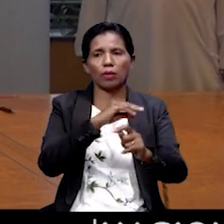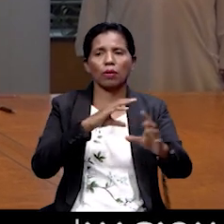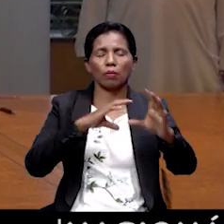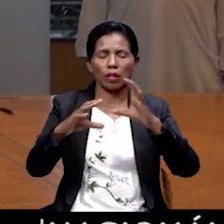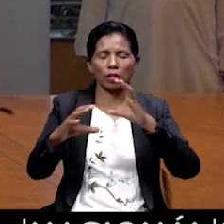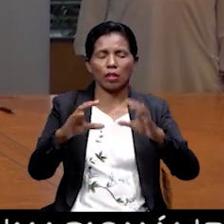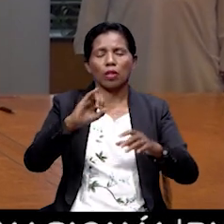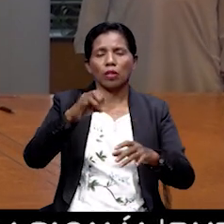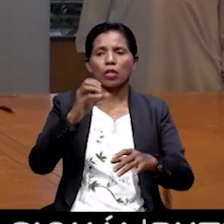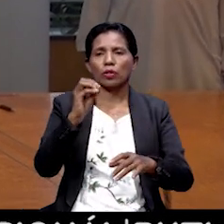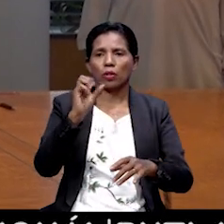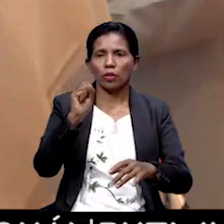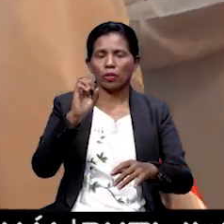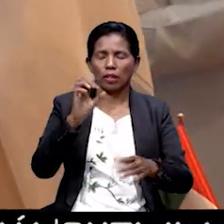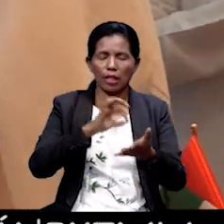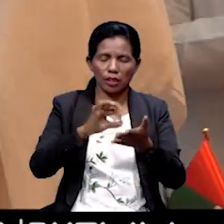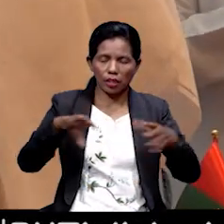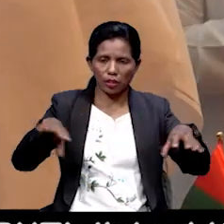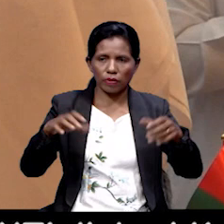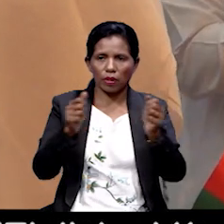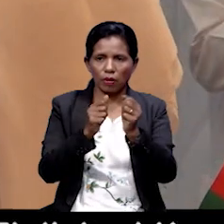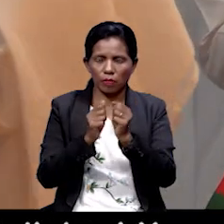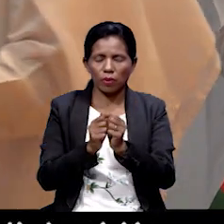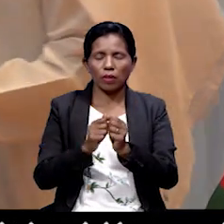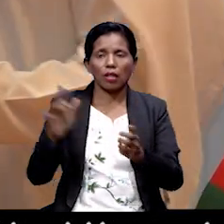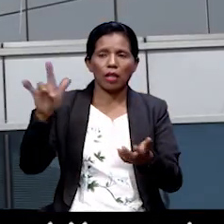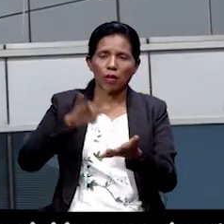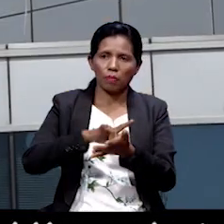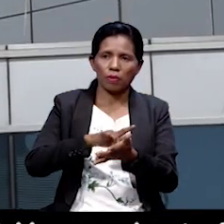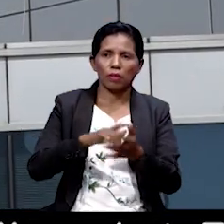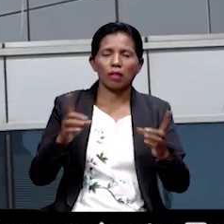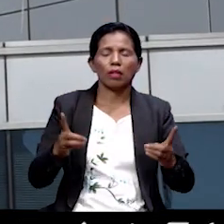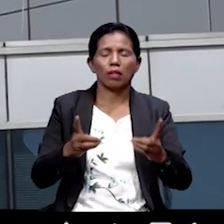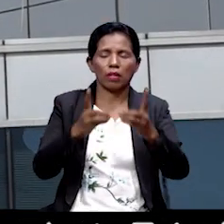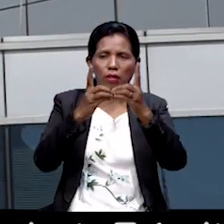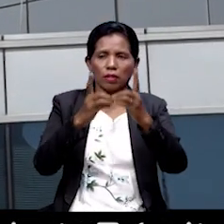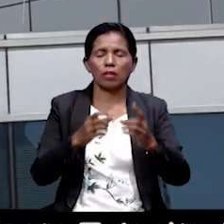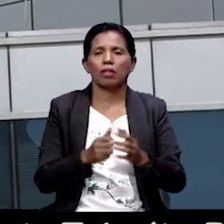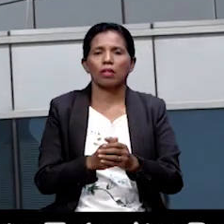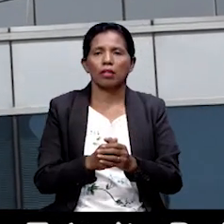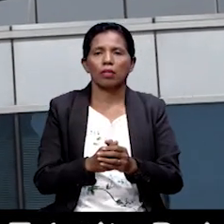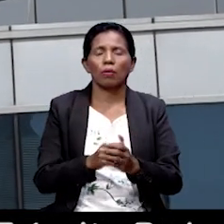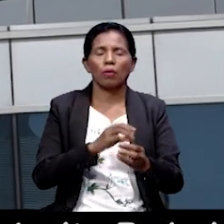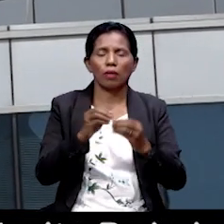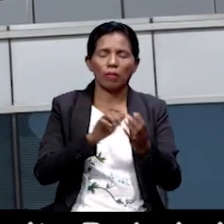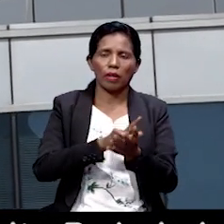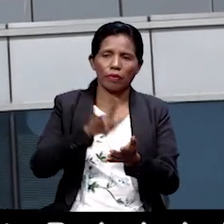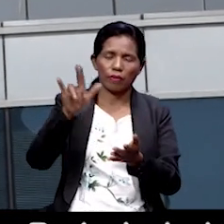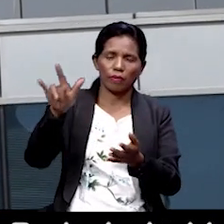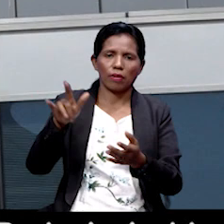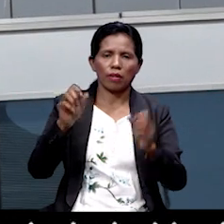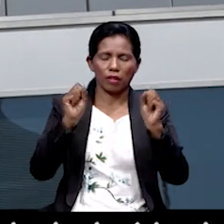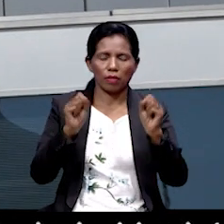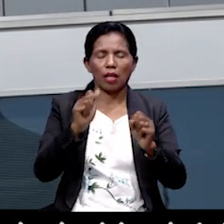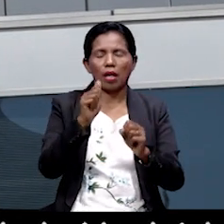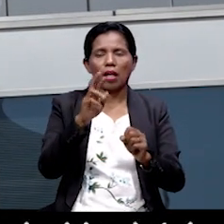Silva, oficialmente assina acordo Serviço Aero União, o Diretor-General Civil Autoridade Avião, União Emirates Árabe,